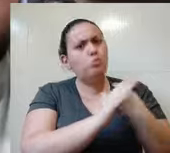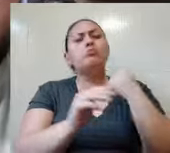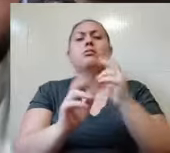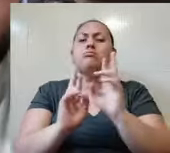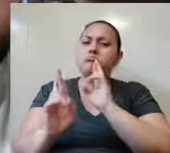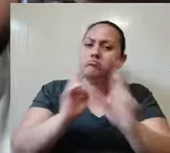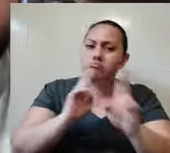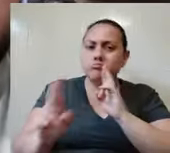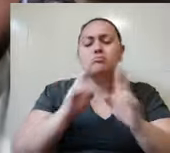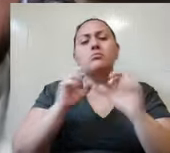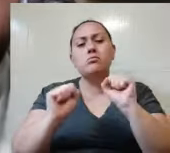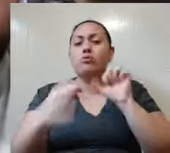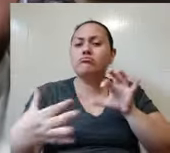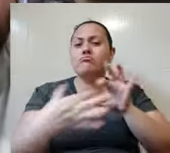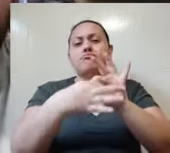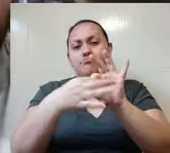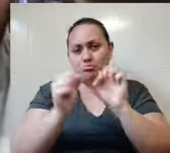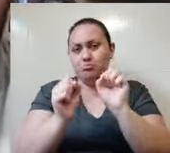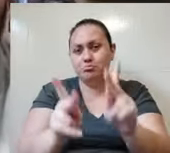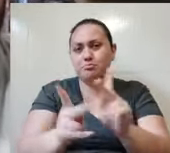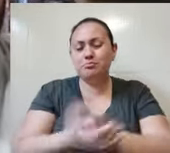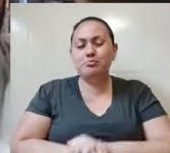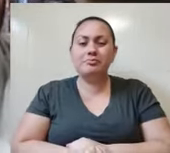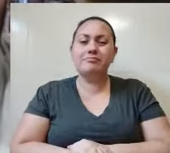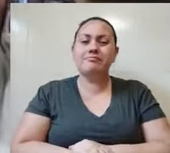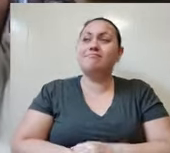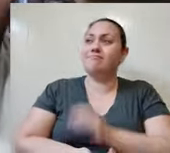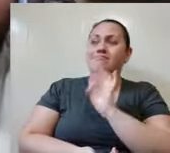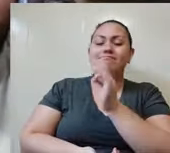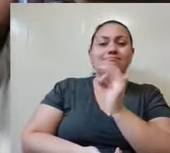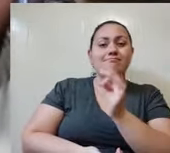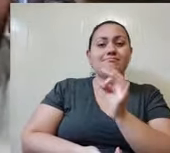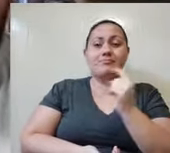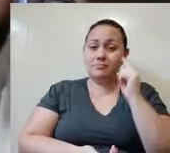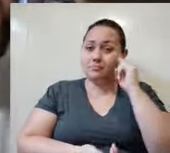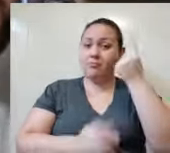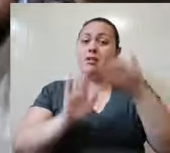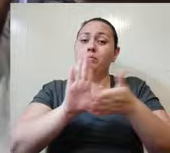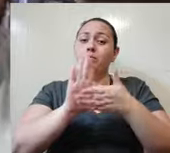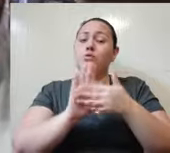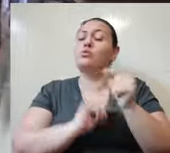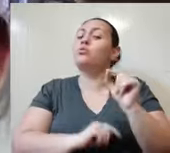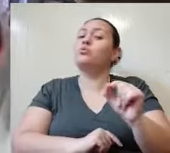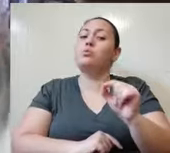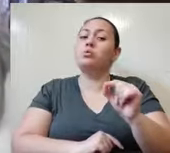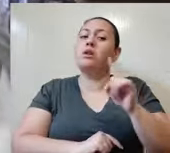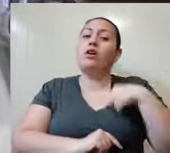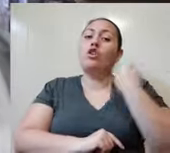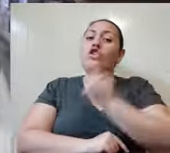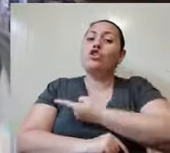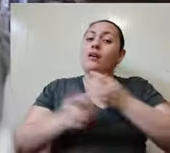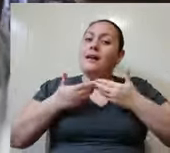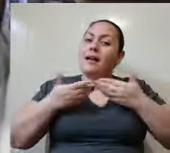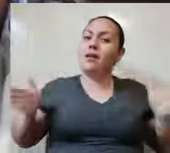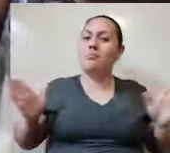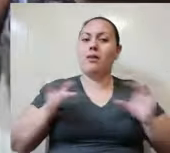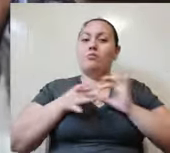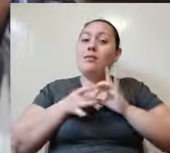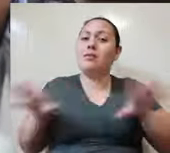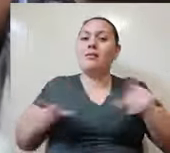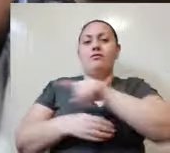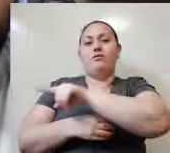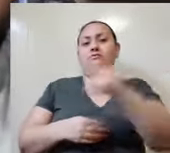algumas perguntas e pensando algumas coisas juntos. Isso. A ideia, no final das contas, é a gente tentar estar disponível para